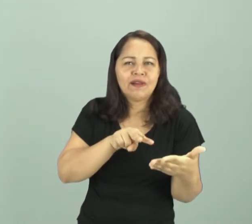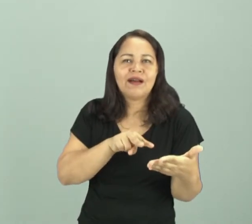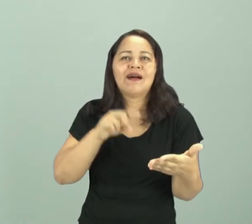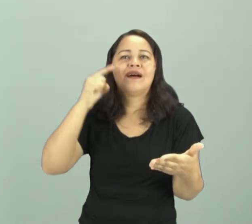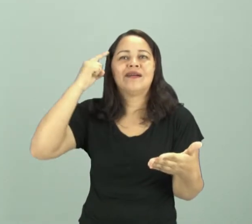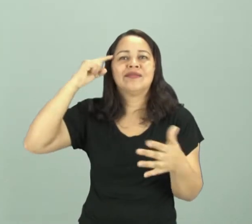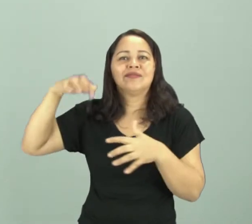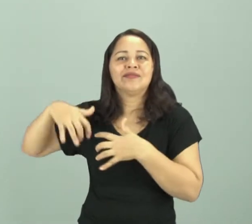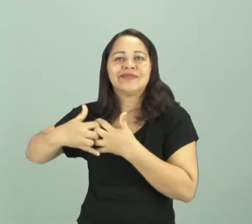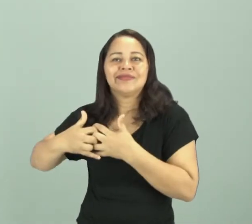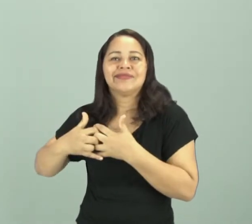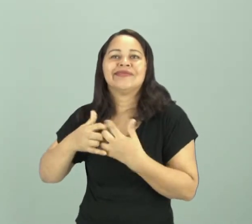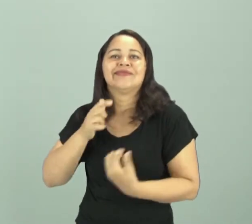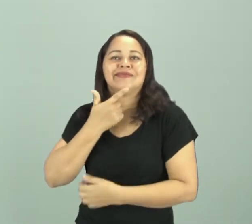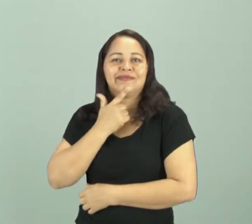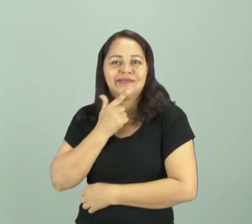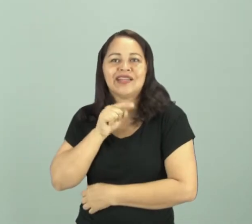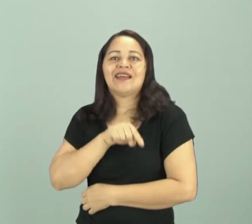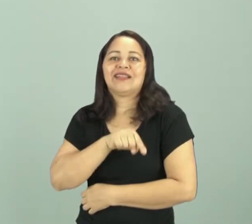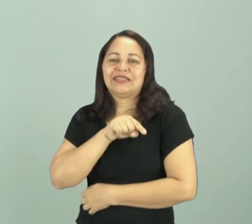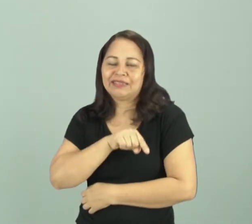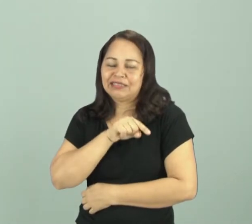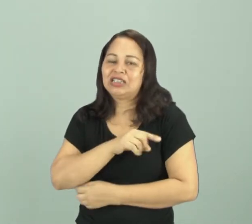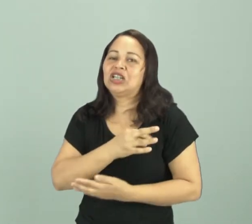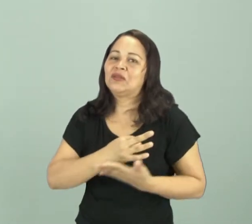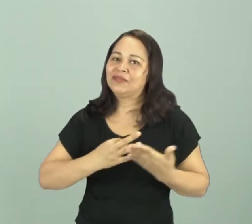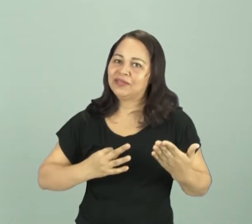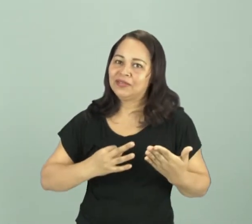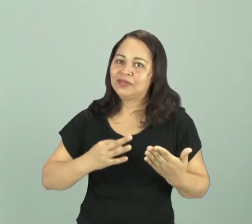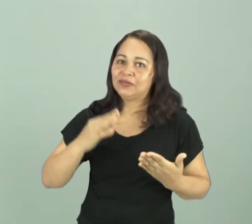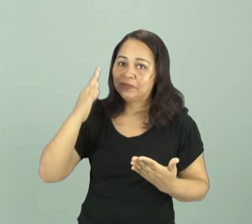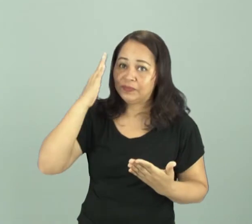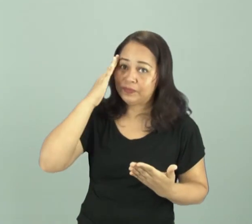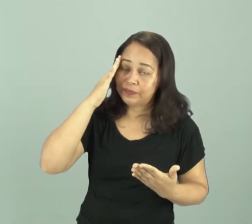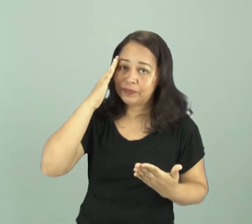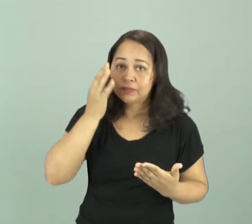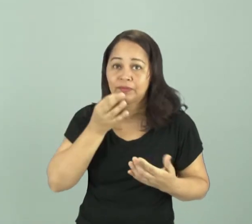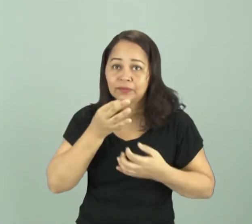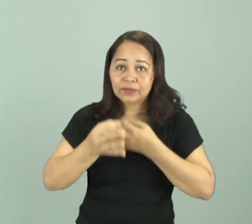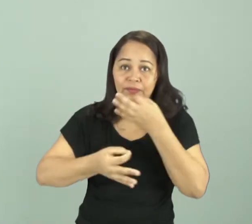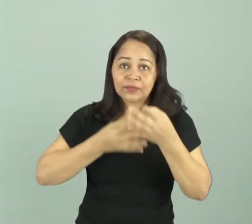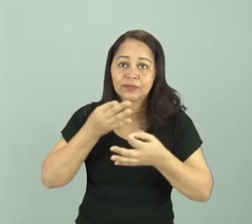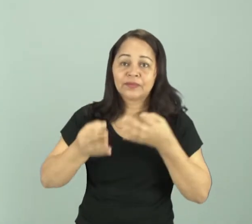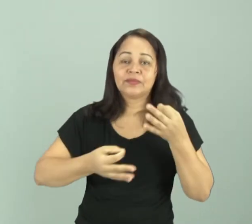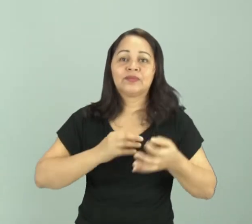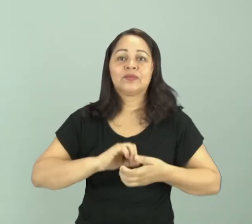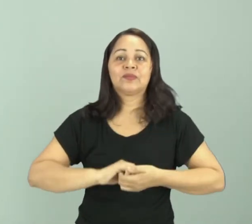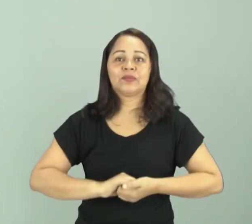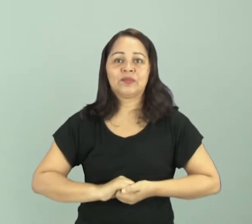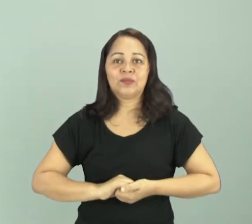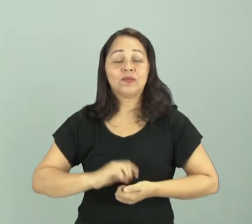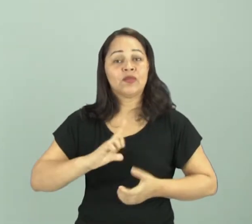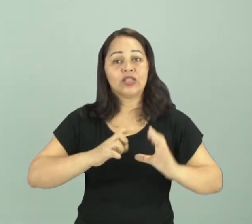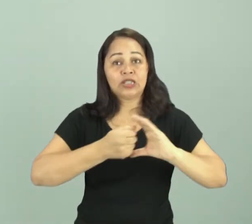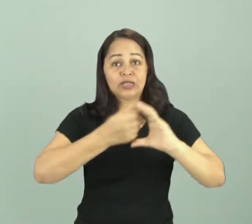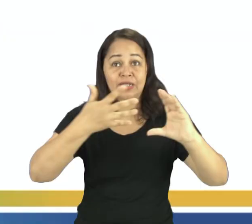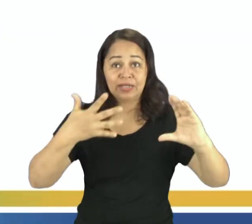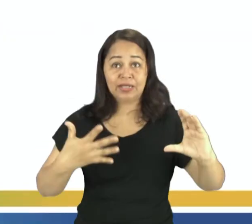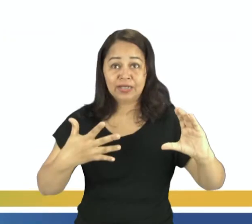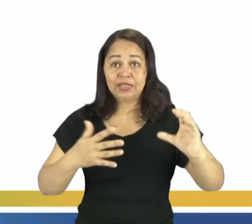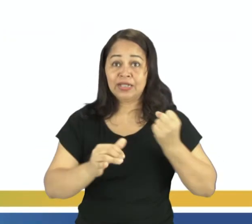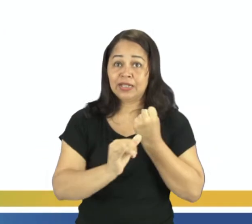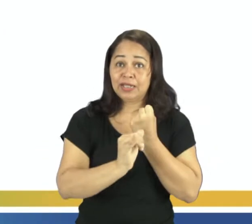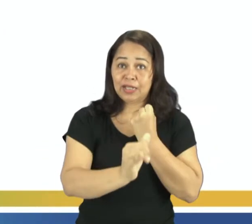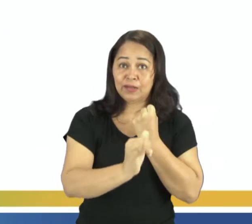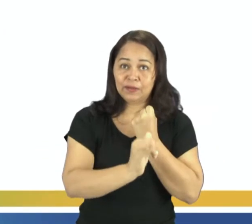acabam se divertindo nessa interação, ok? Então, vamos para as características da crônica,